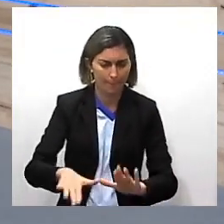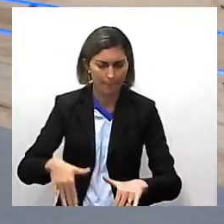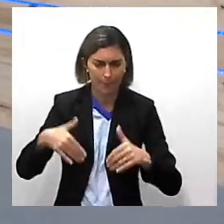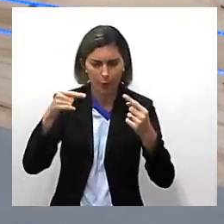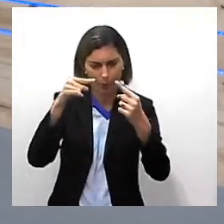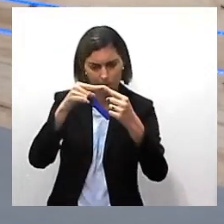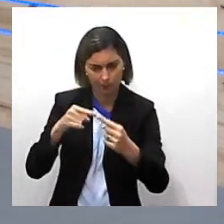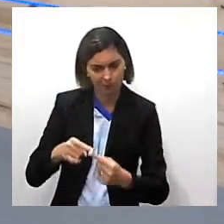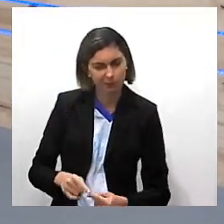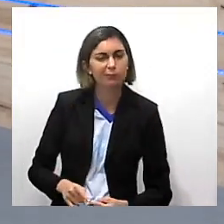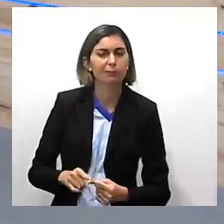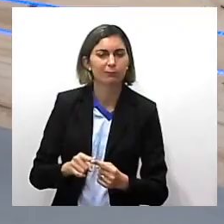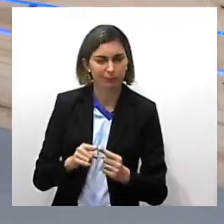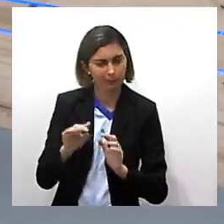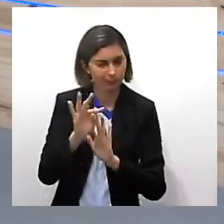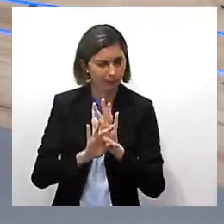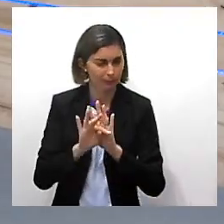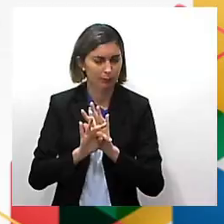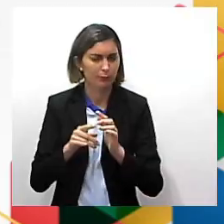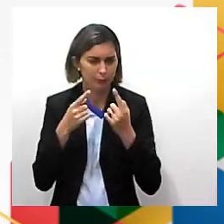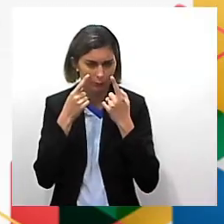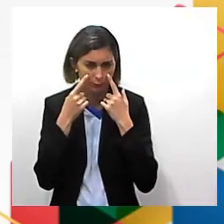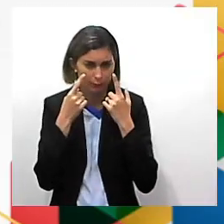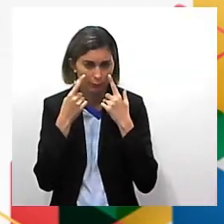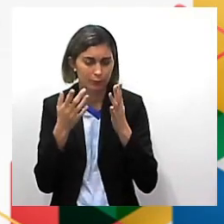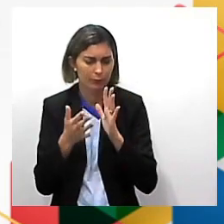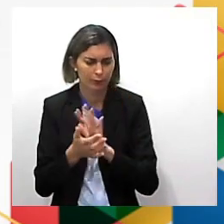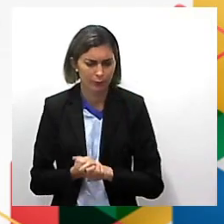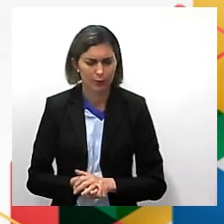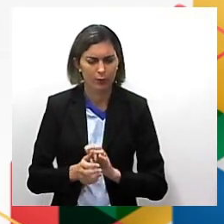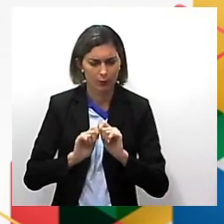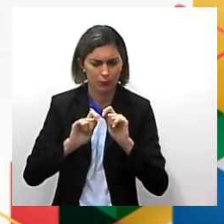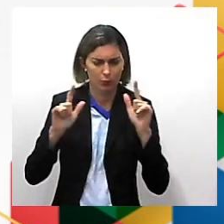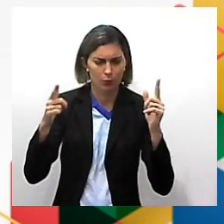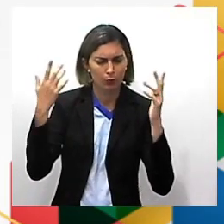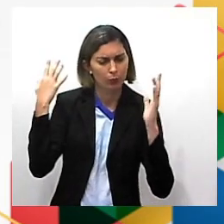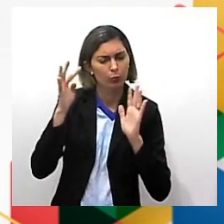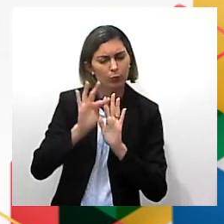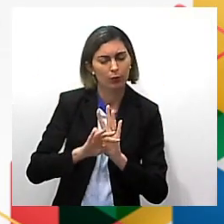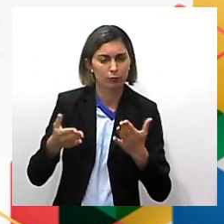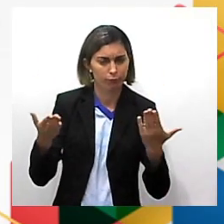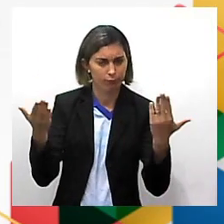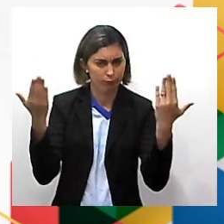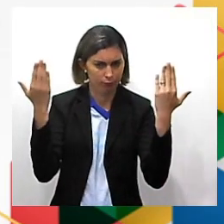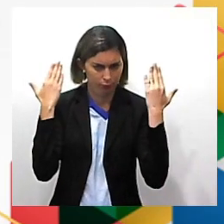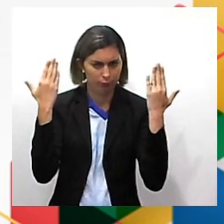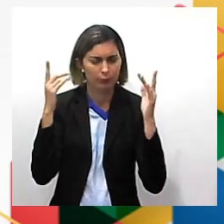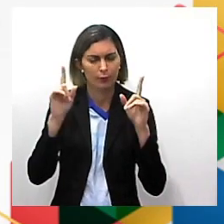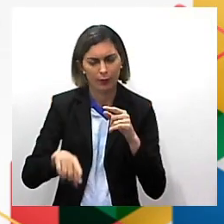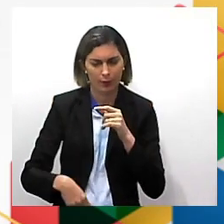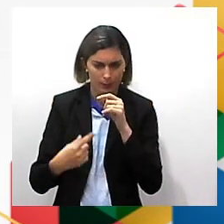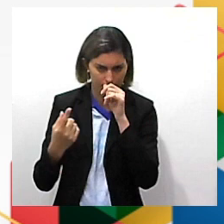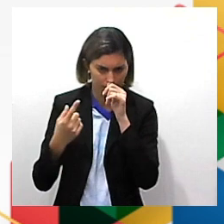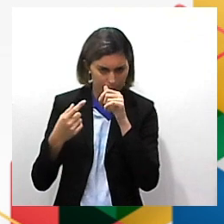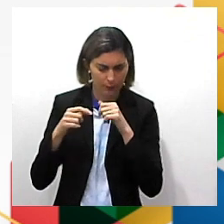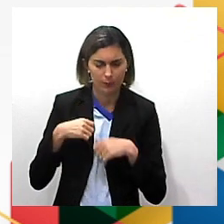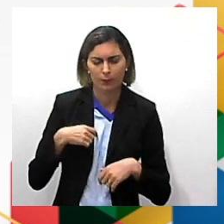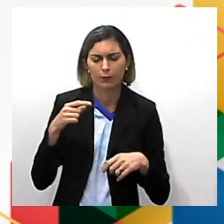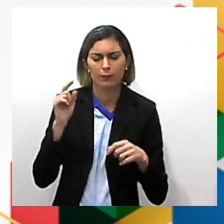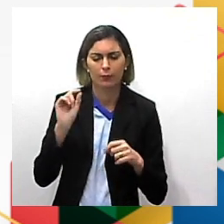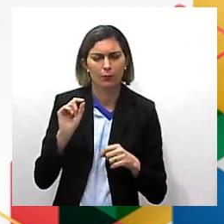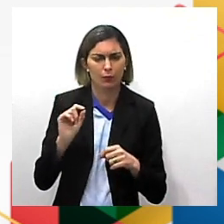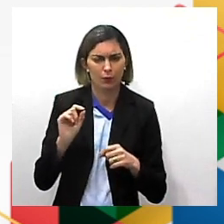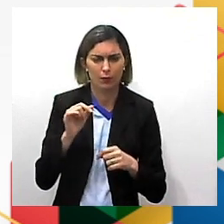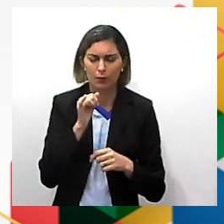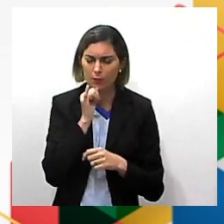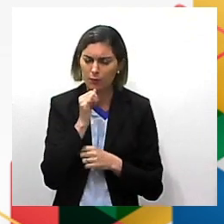se adequar àquele texto, beleza? Então, a tela geral, o texto que a gente vai ter que analisar é de uma questão que,